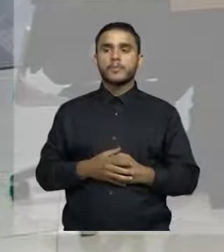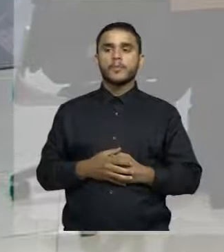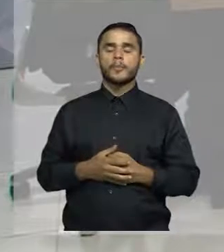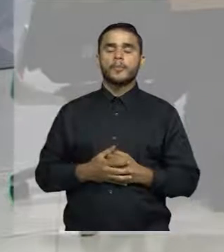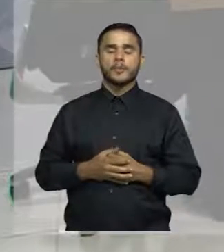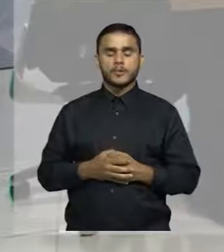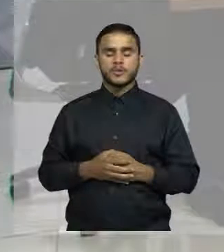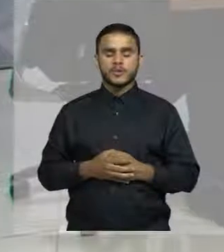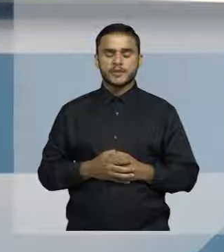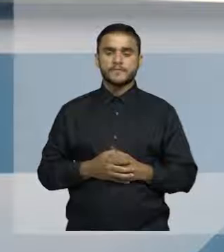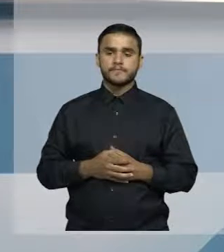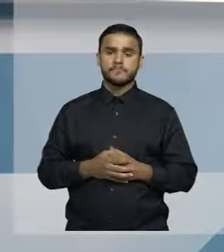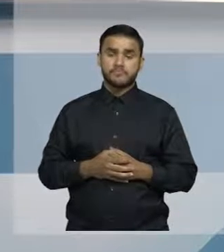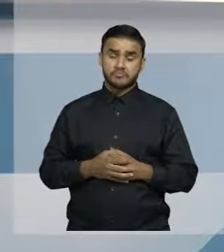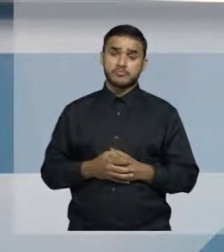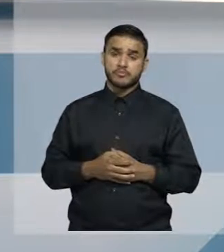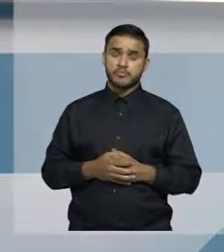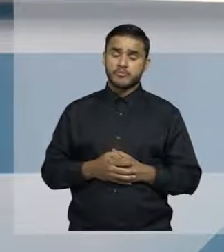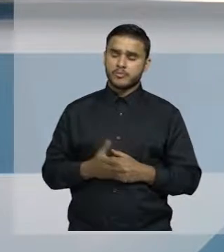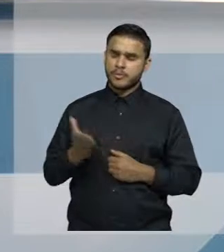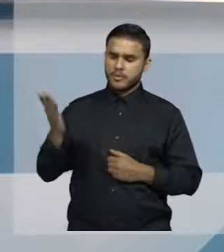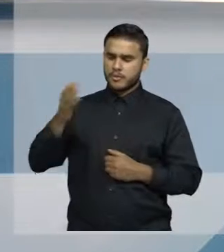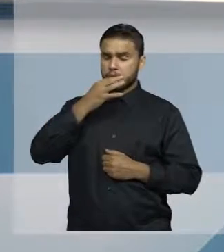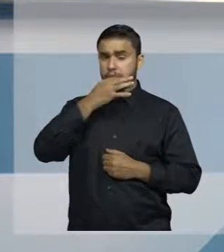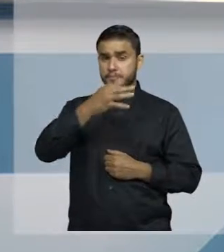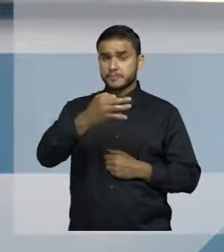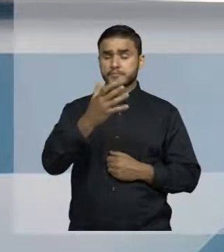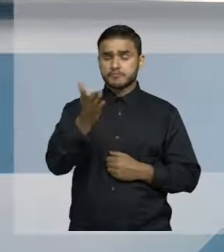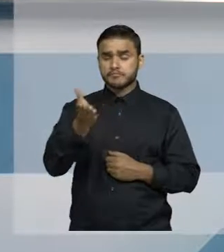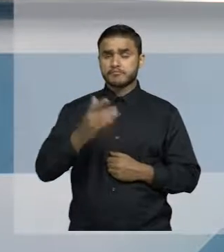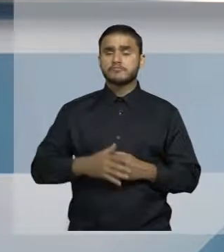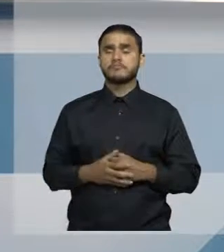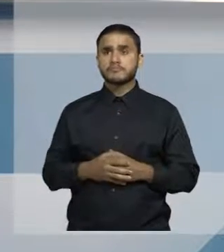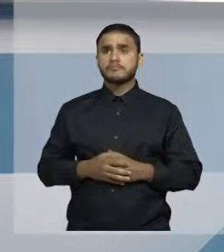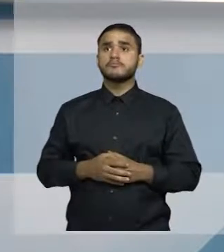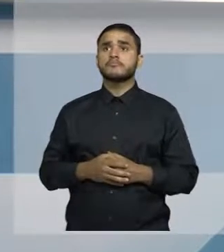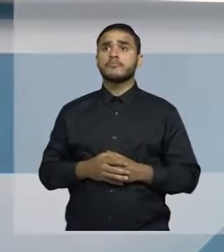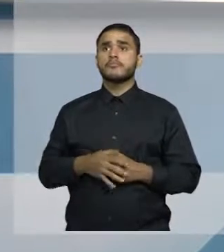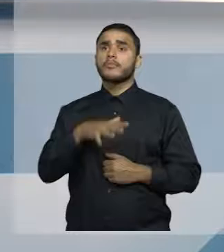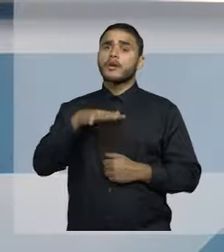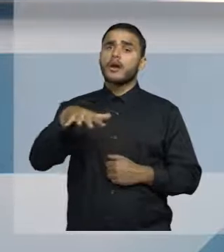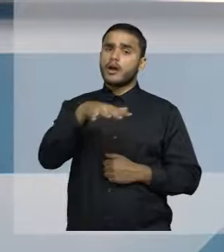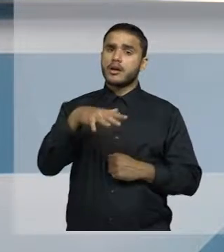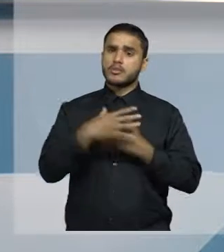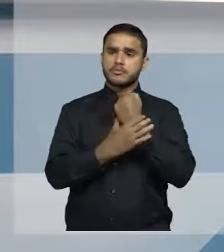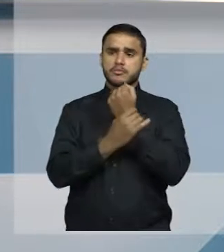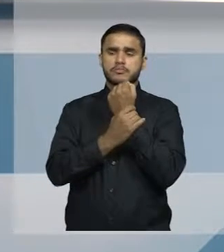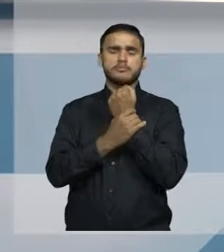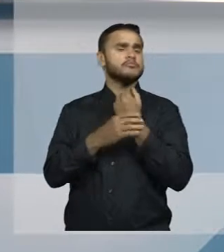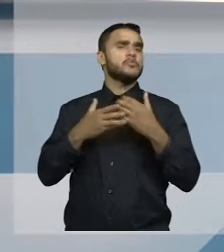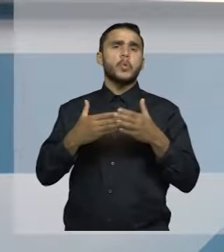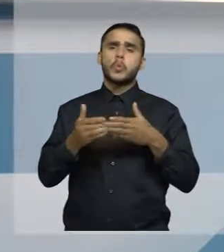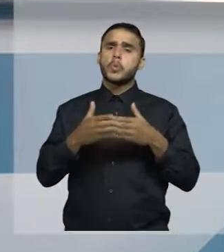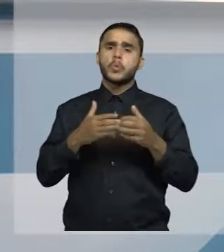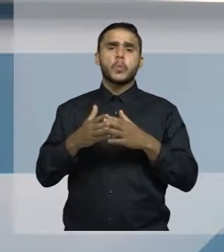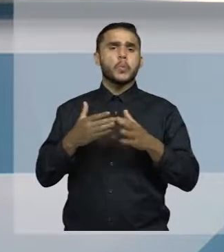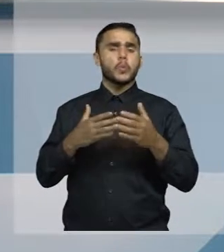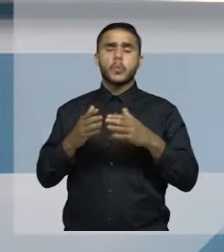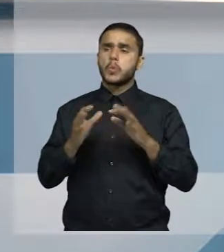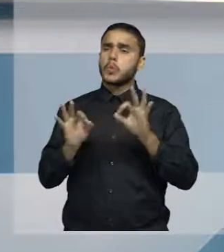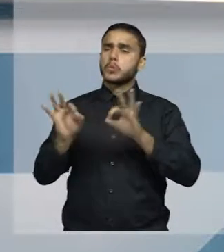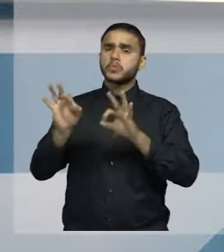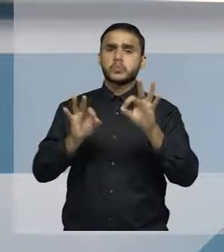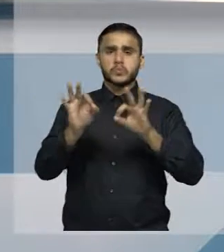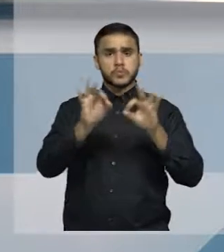aqui meter minha colher, dizendo que a área de segurança pública, quero crer, em qualquer organização